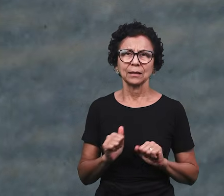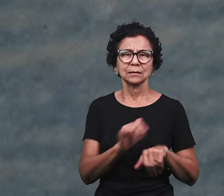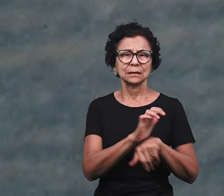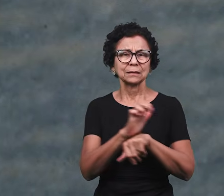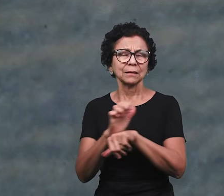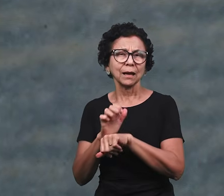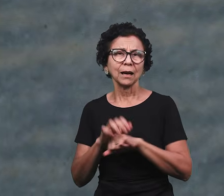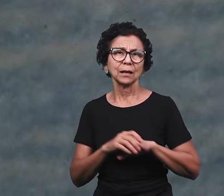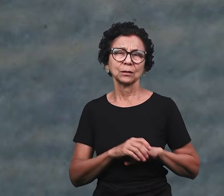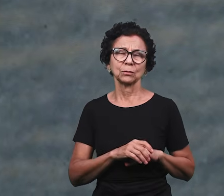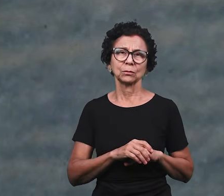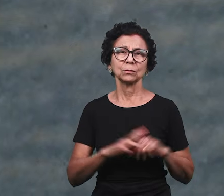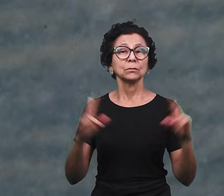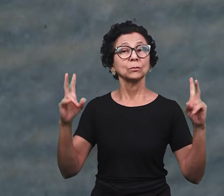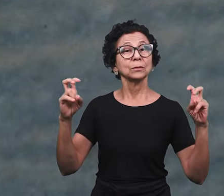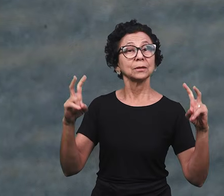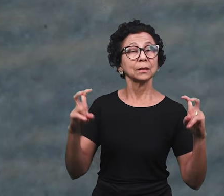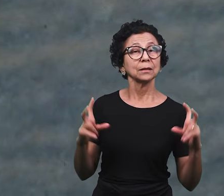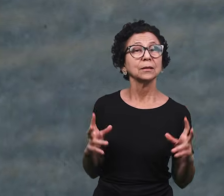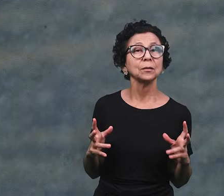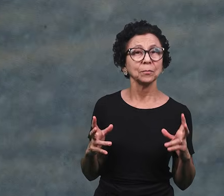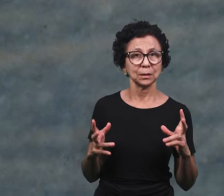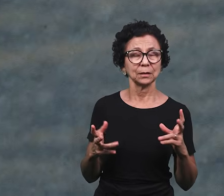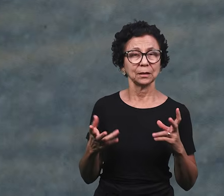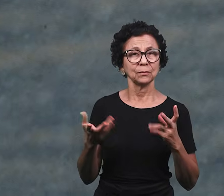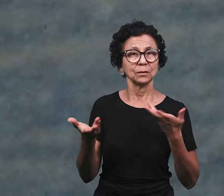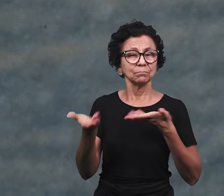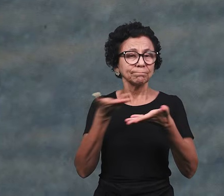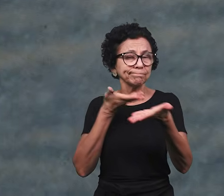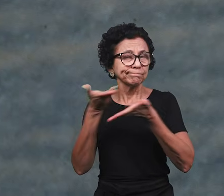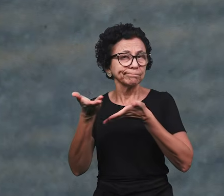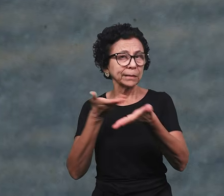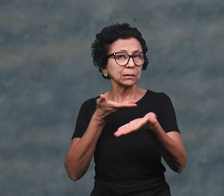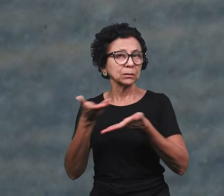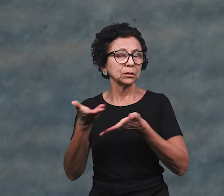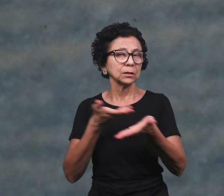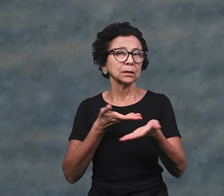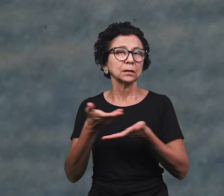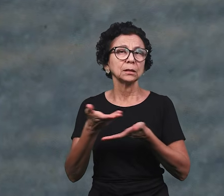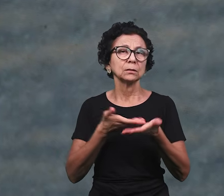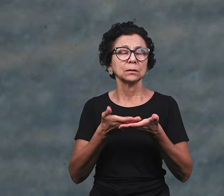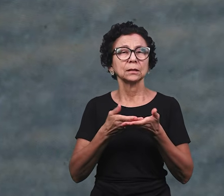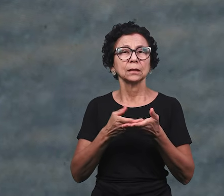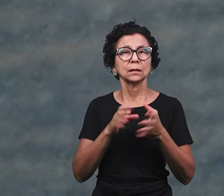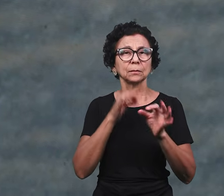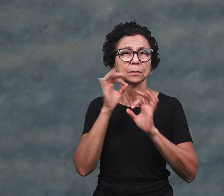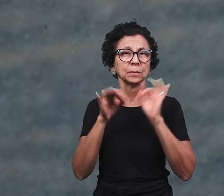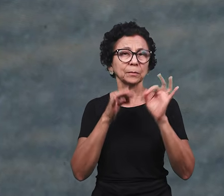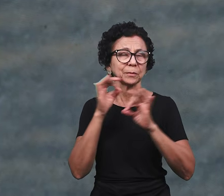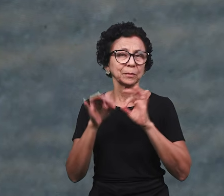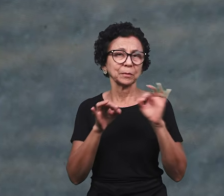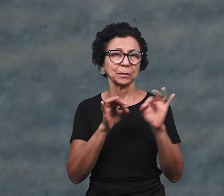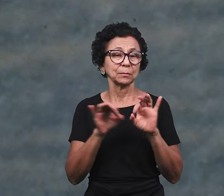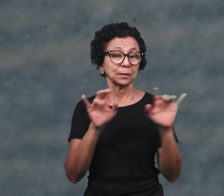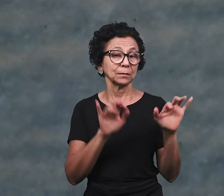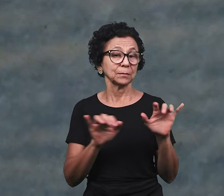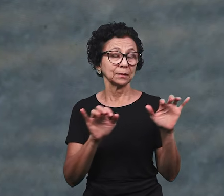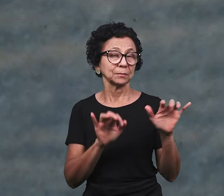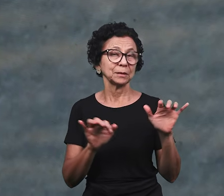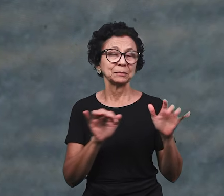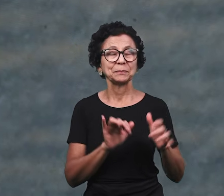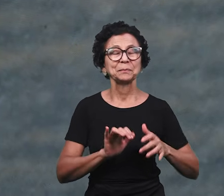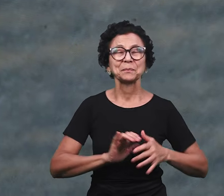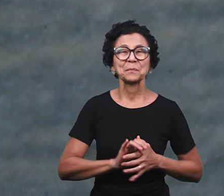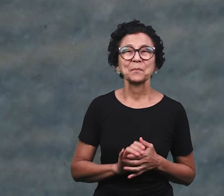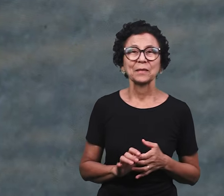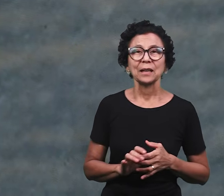abordado. Comenta, conversa com a gente. É muito interessante, nossa equipe de produção acompanha os comentários. Quem sabe, eu vou ler aqui